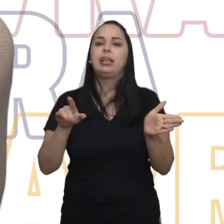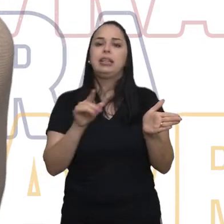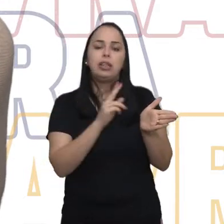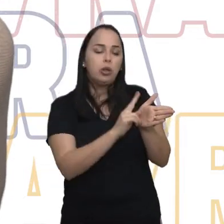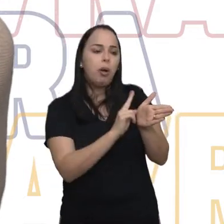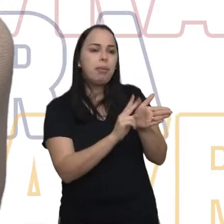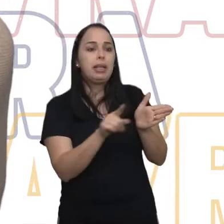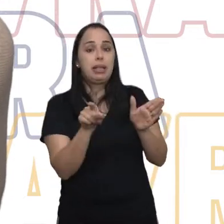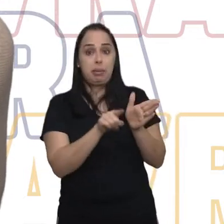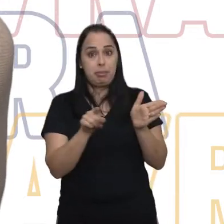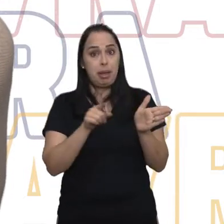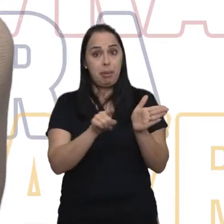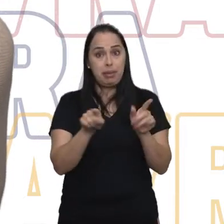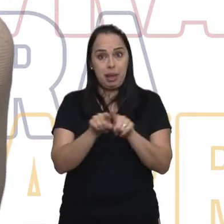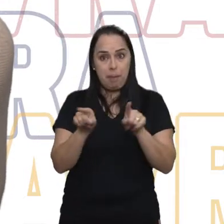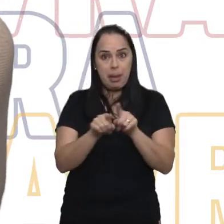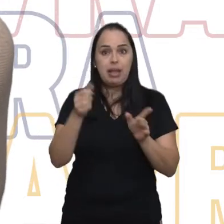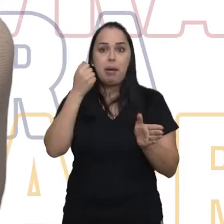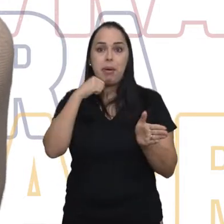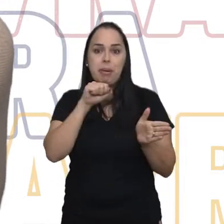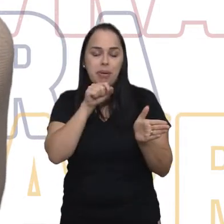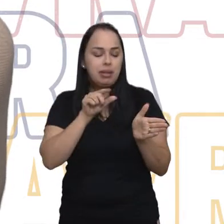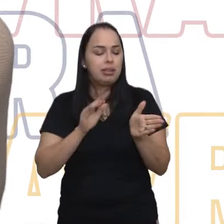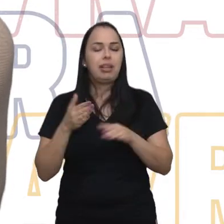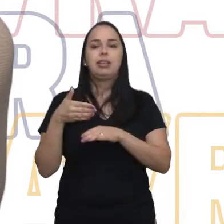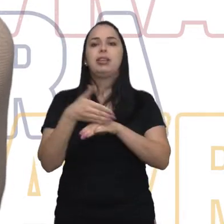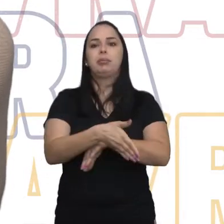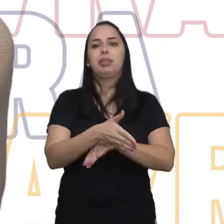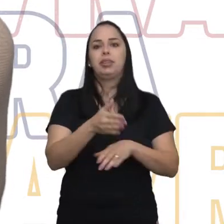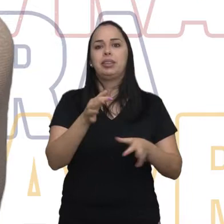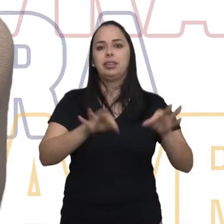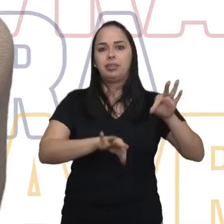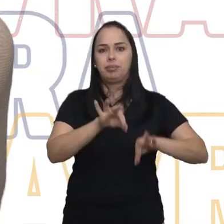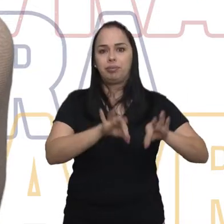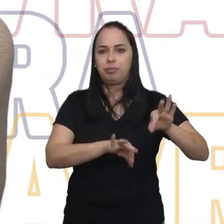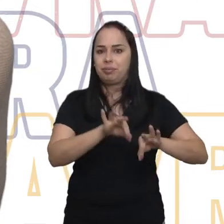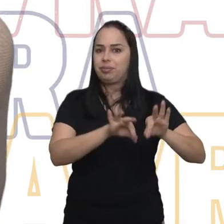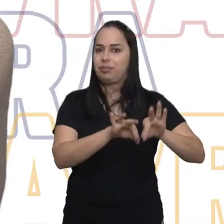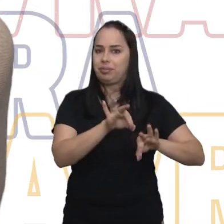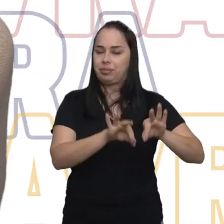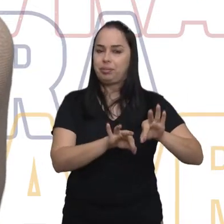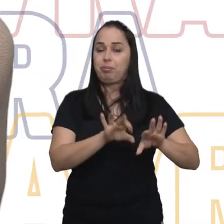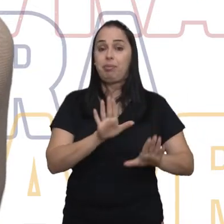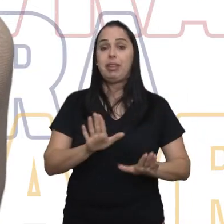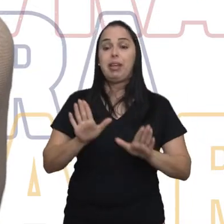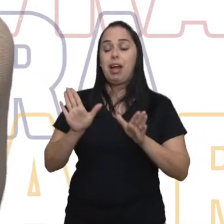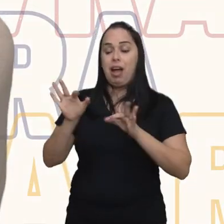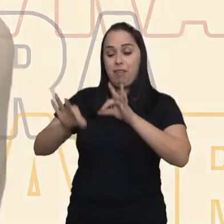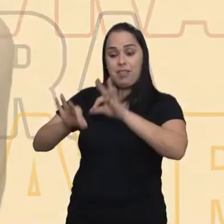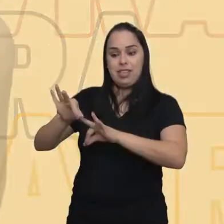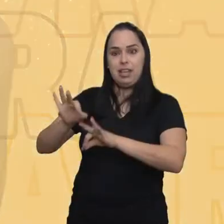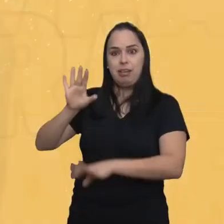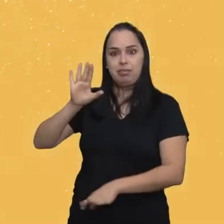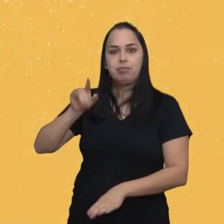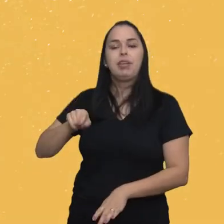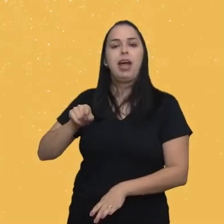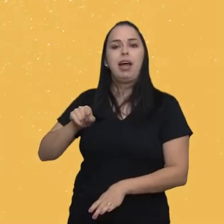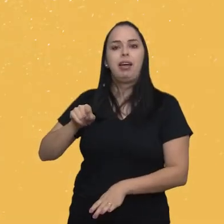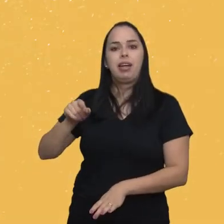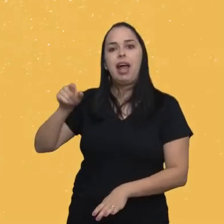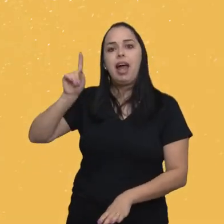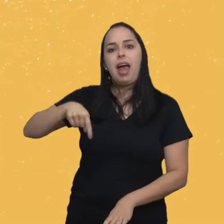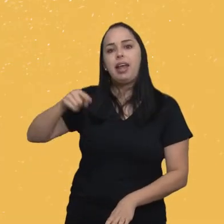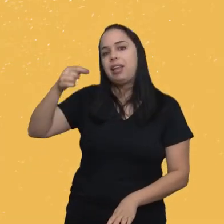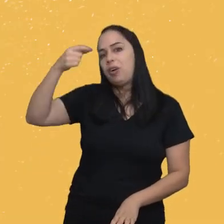mãe e é trabalhada a oficina. Uma oficina também que dá muito movimento é da